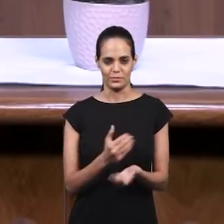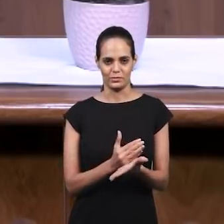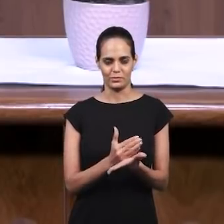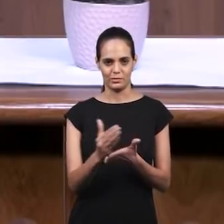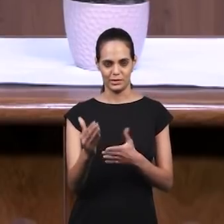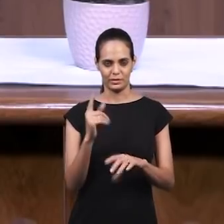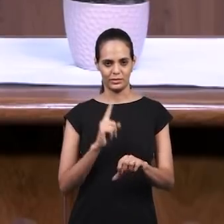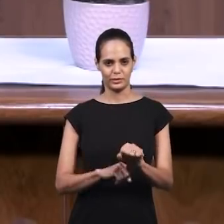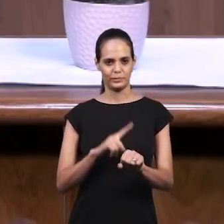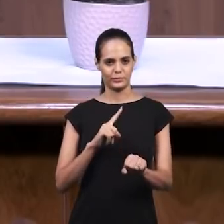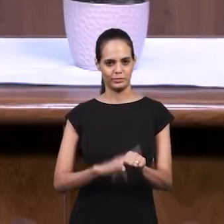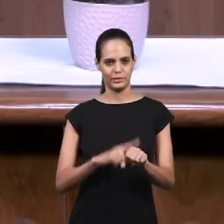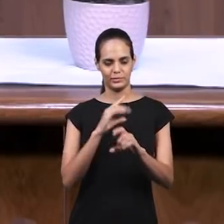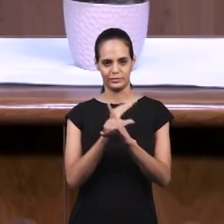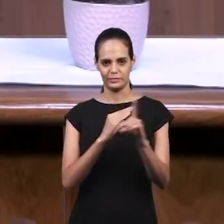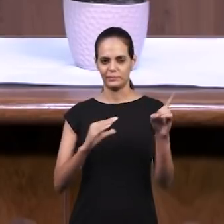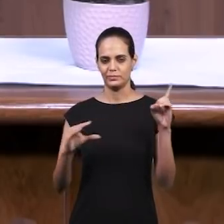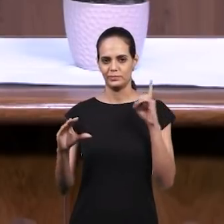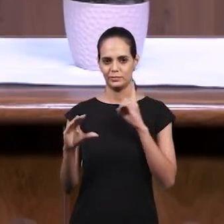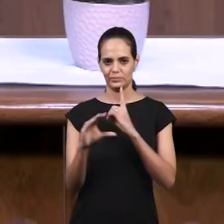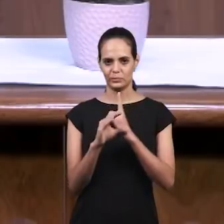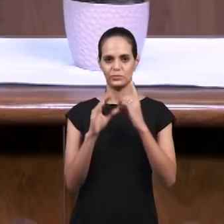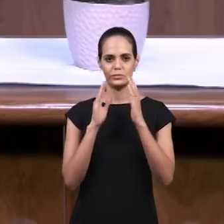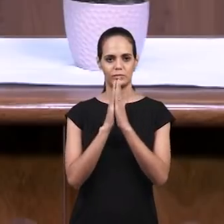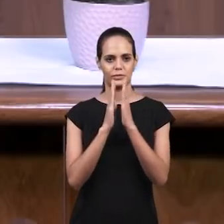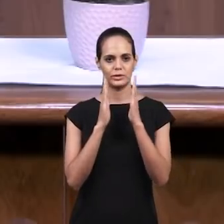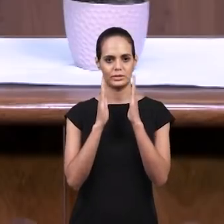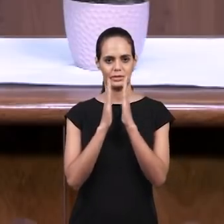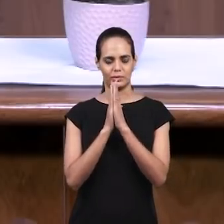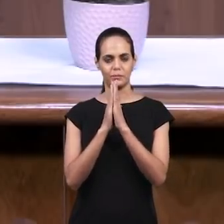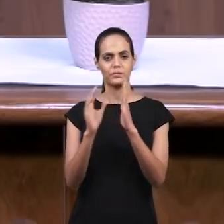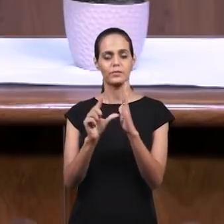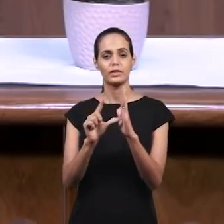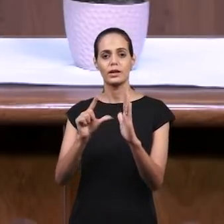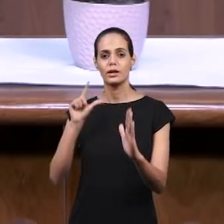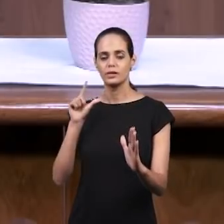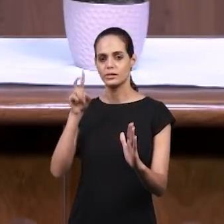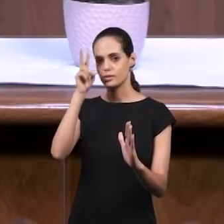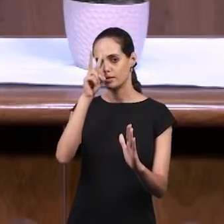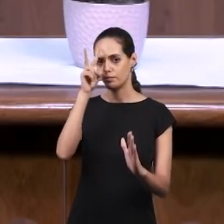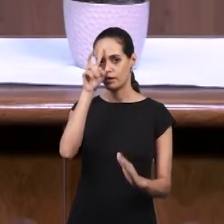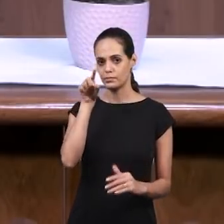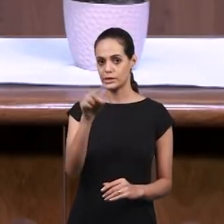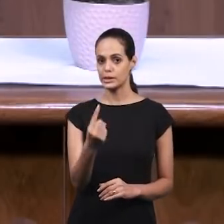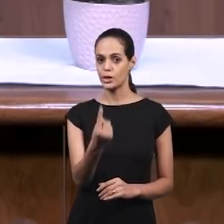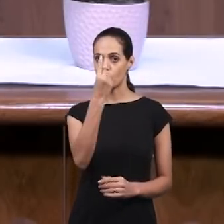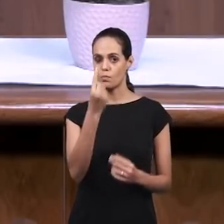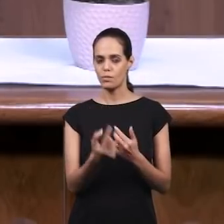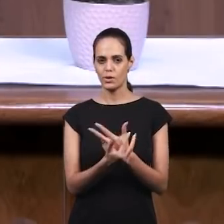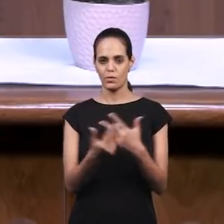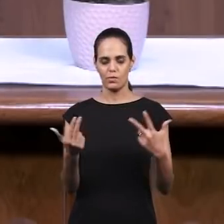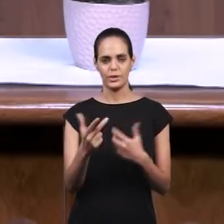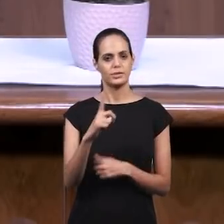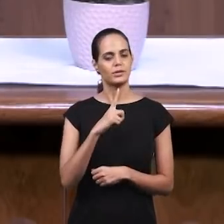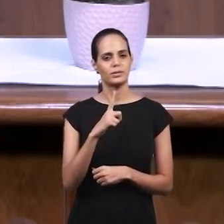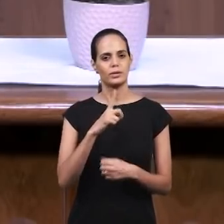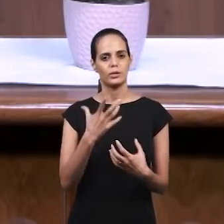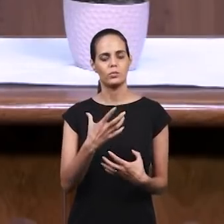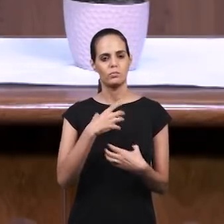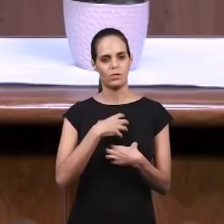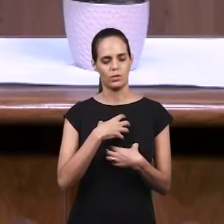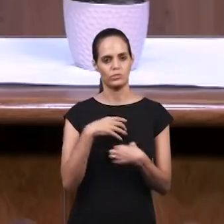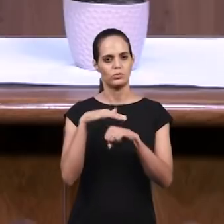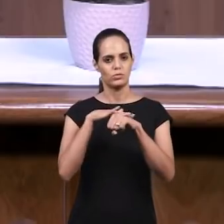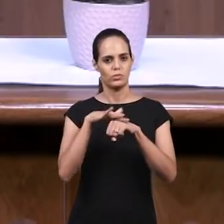dar início a este momento, a este culto, com uma oração. Mas antes eu quero te lembrar uma coisa. Você tem uma